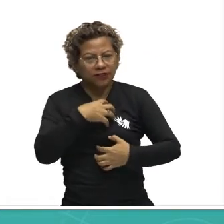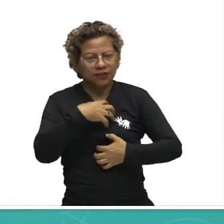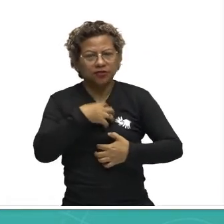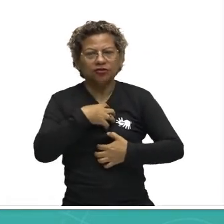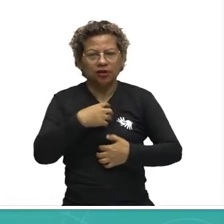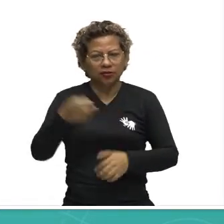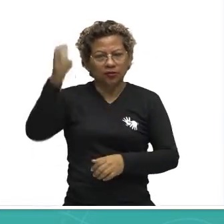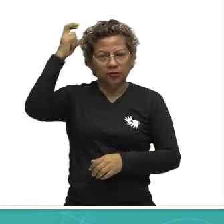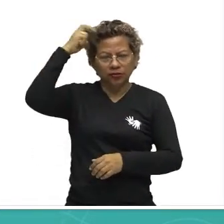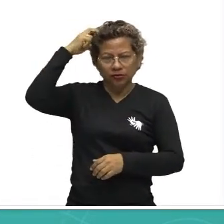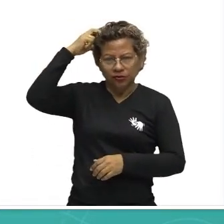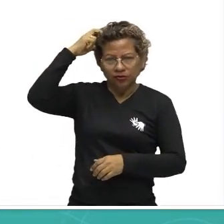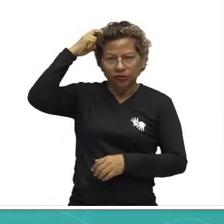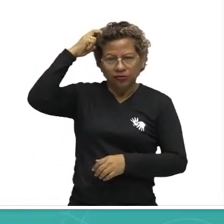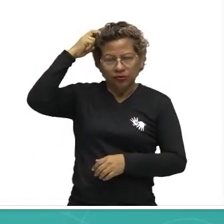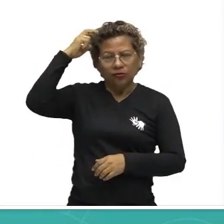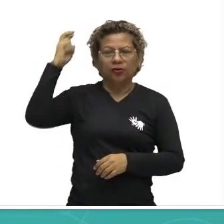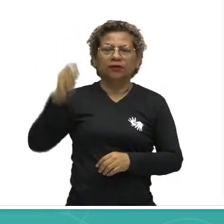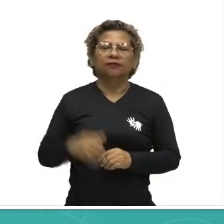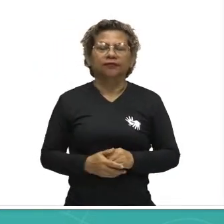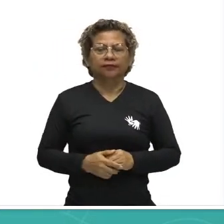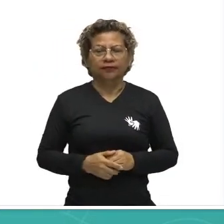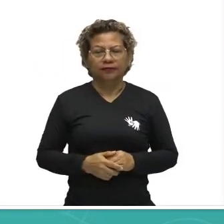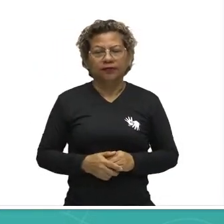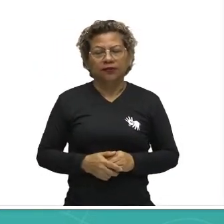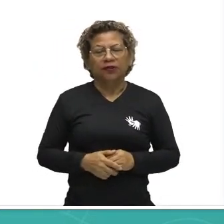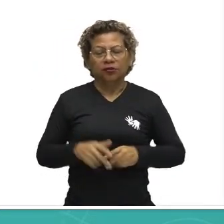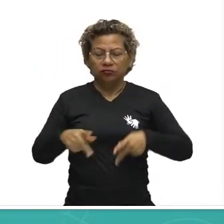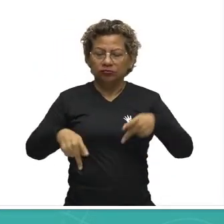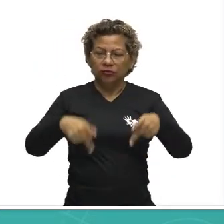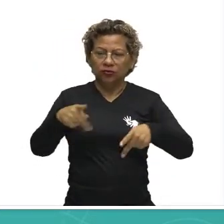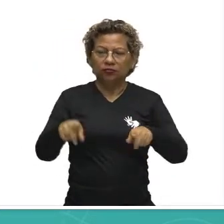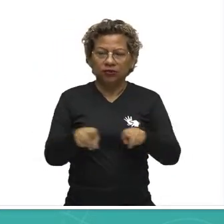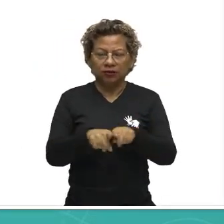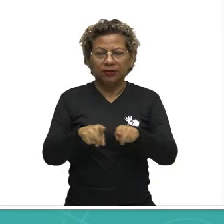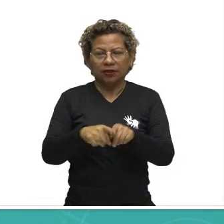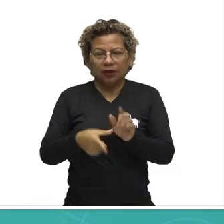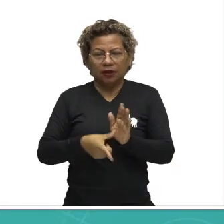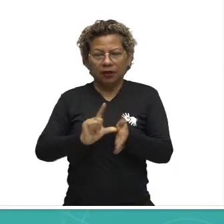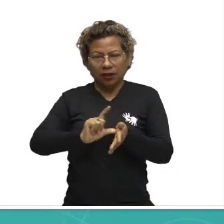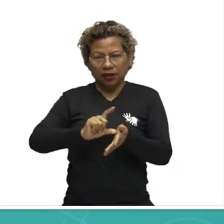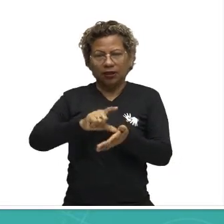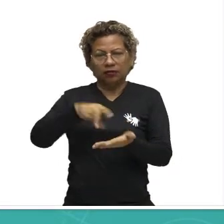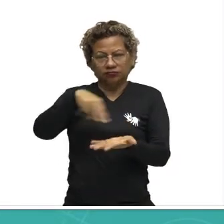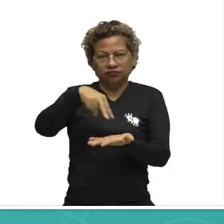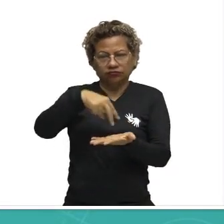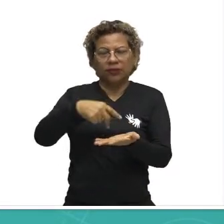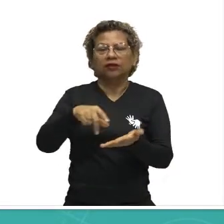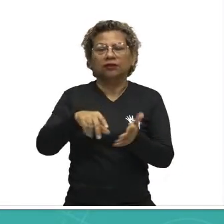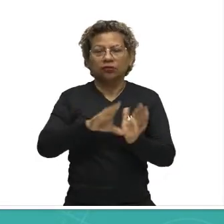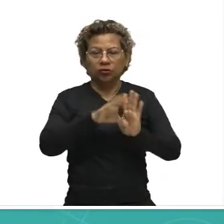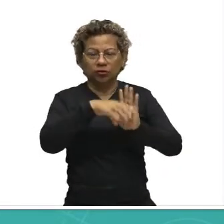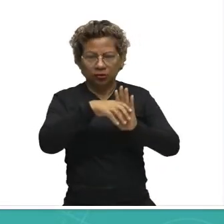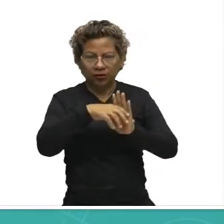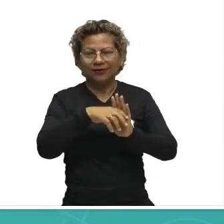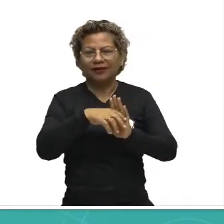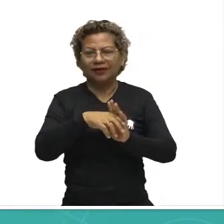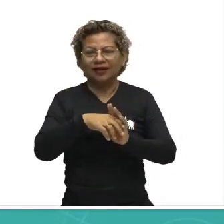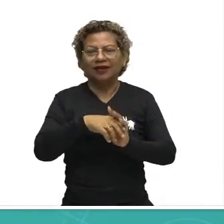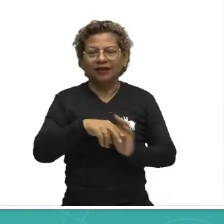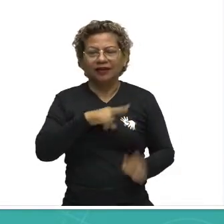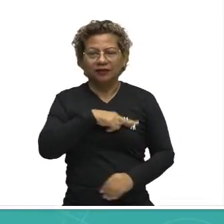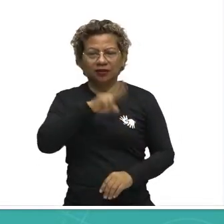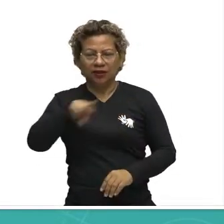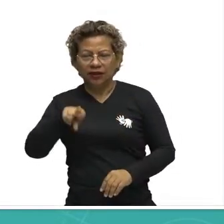a historicidade de cada povo. Então, antes a dança tinha todo um conceito religioso, é o que nós vamos ver. E